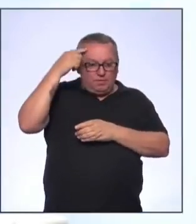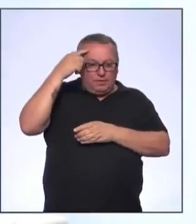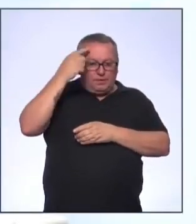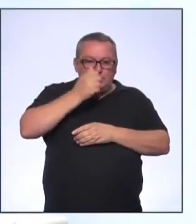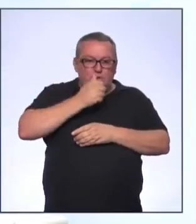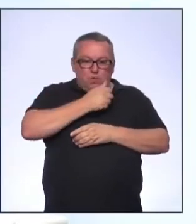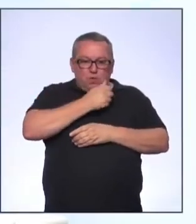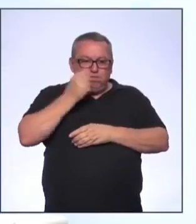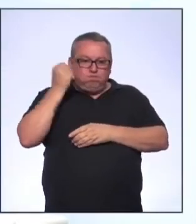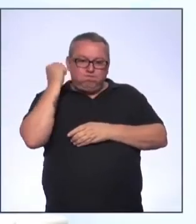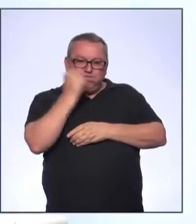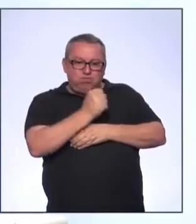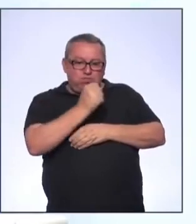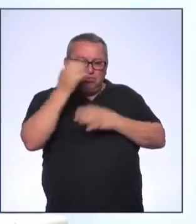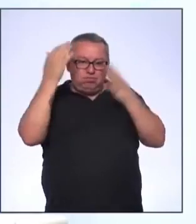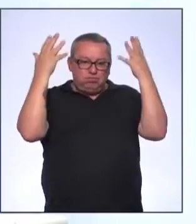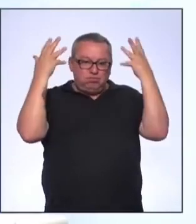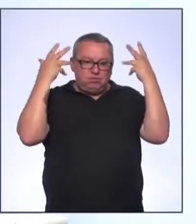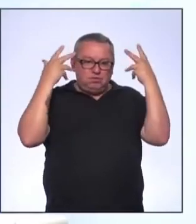alguns animais, você usar